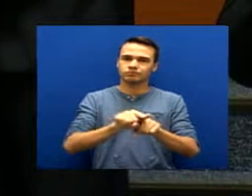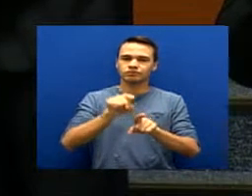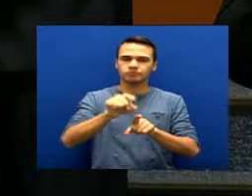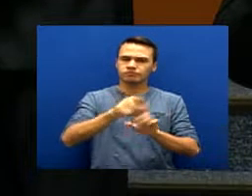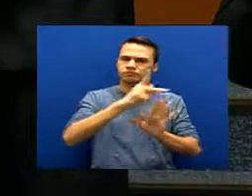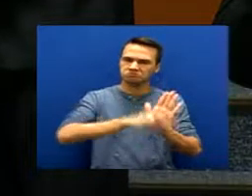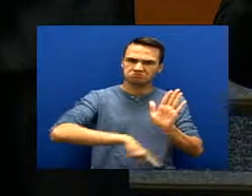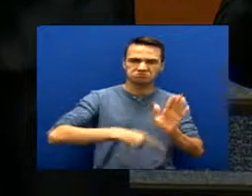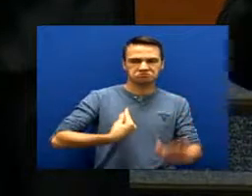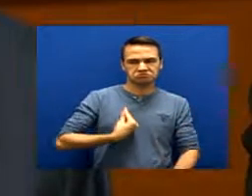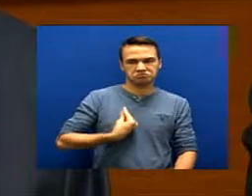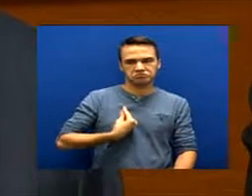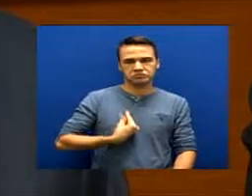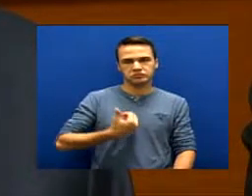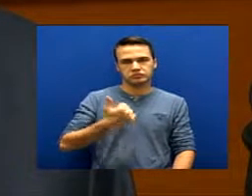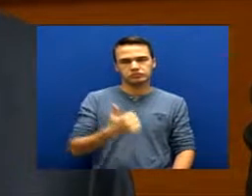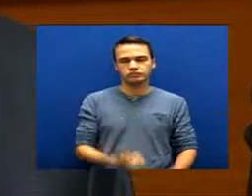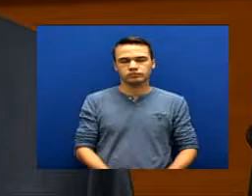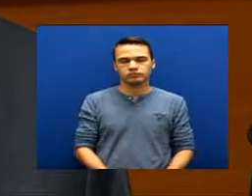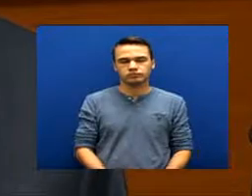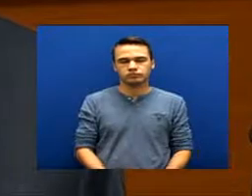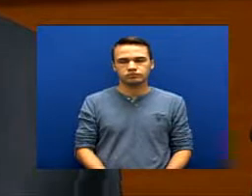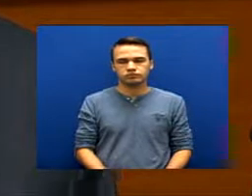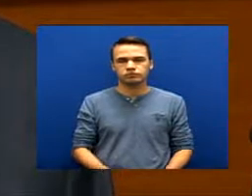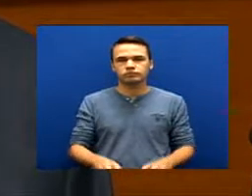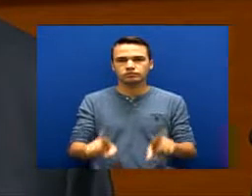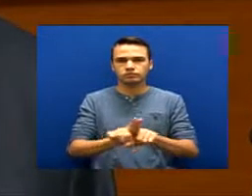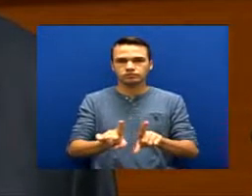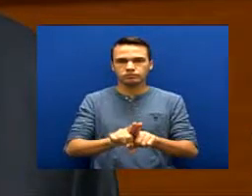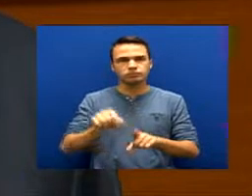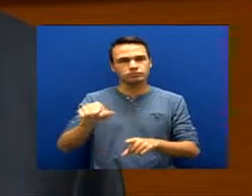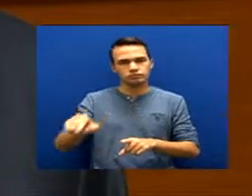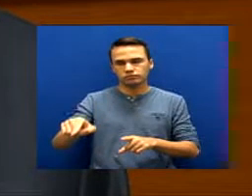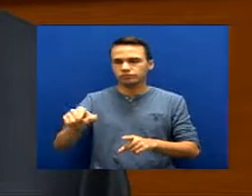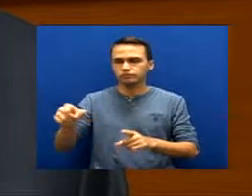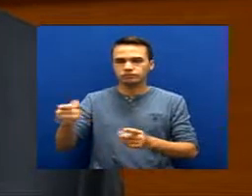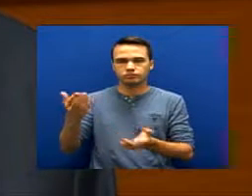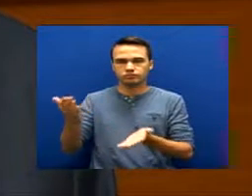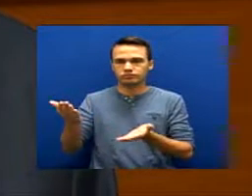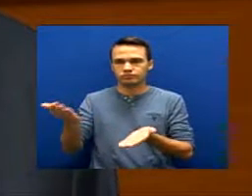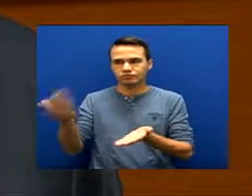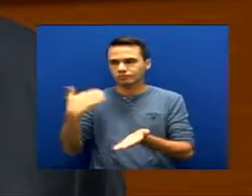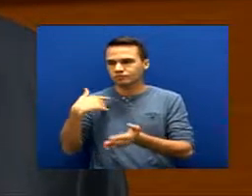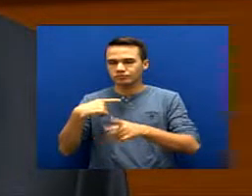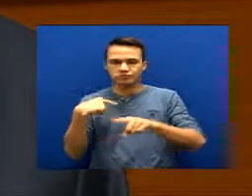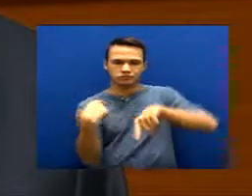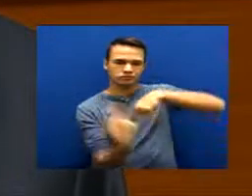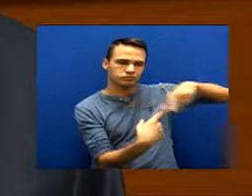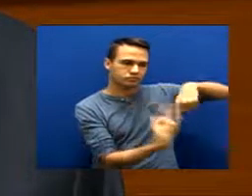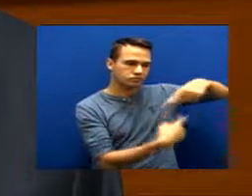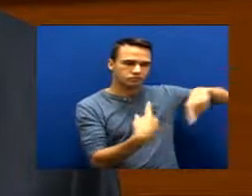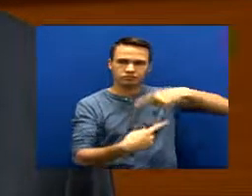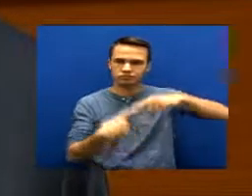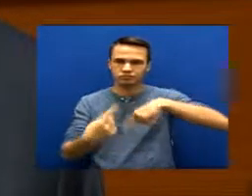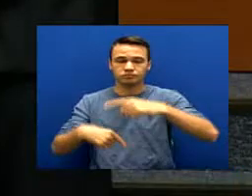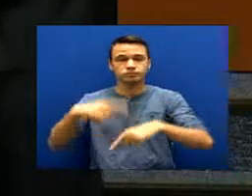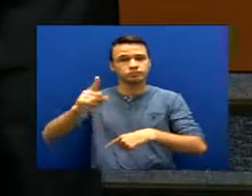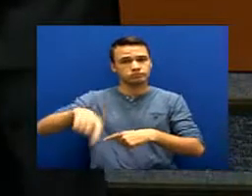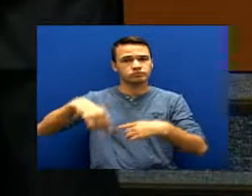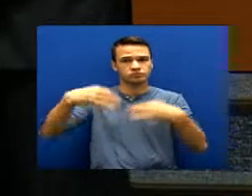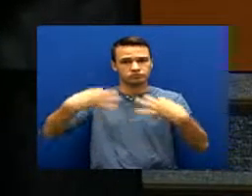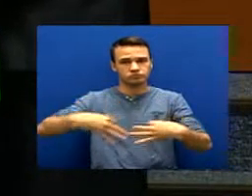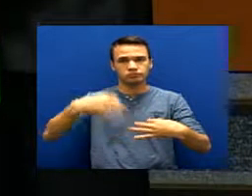a pastoral do menor e em todo um trabalho espalhado aqui. Hoje, quantas